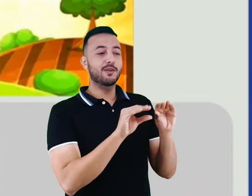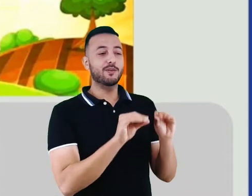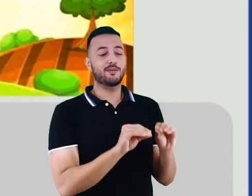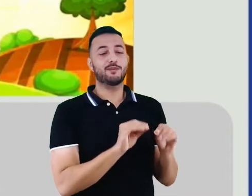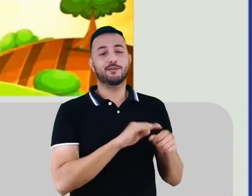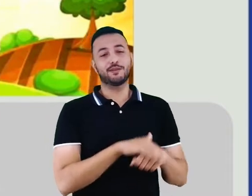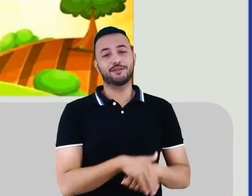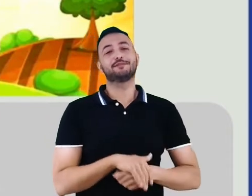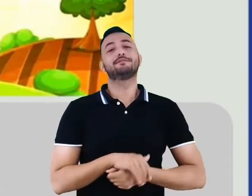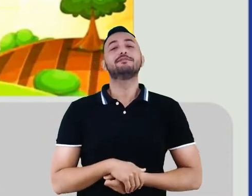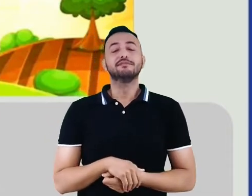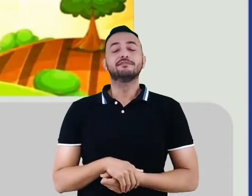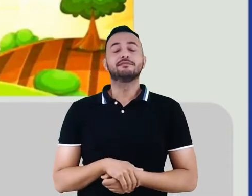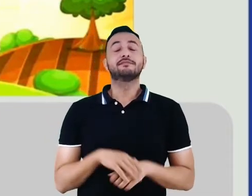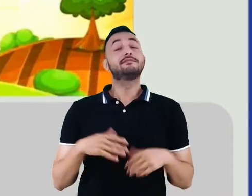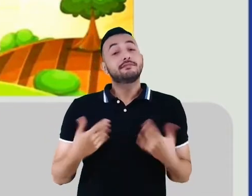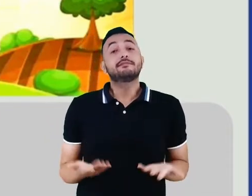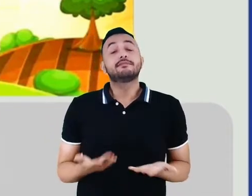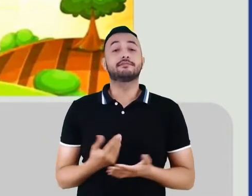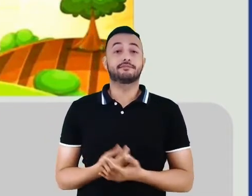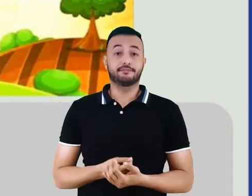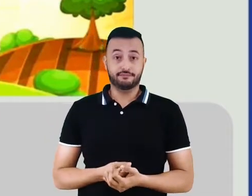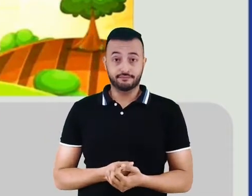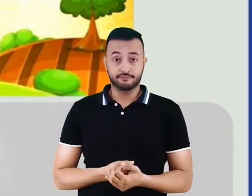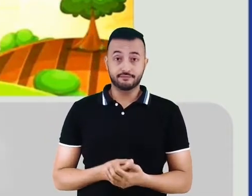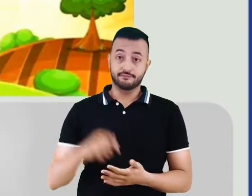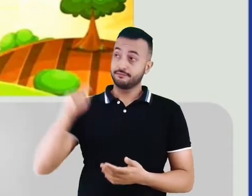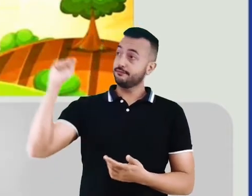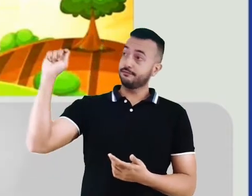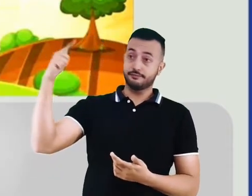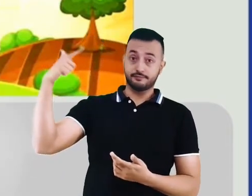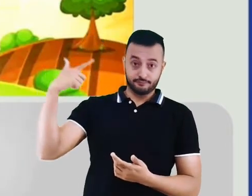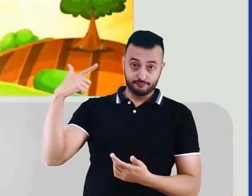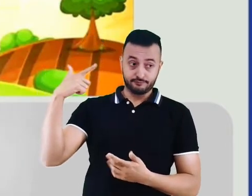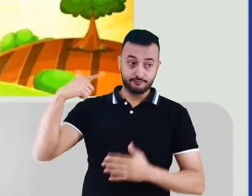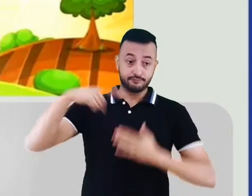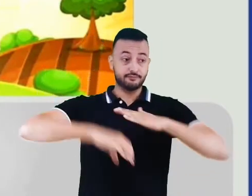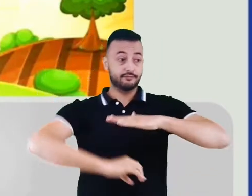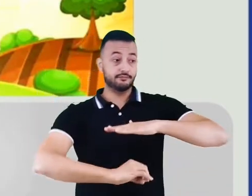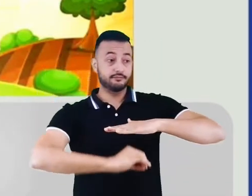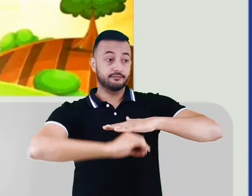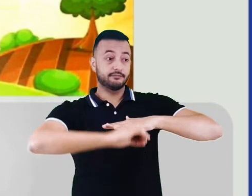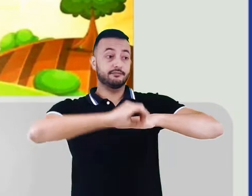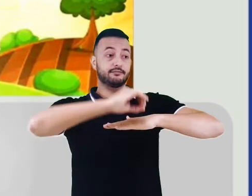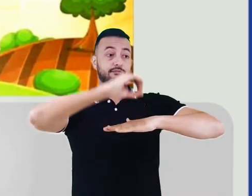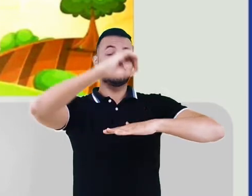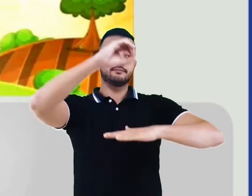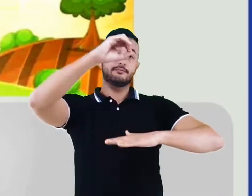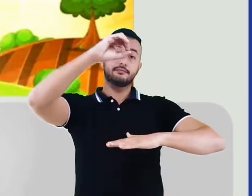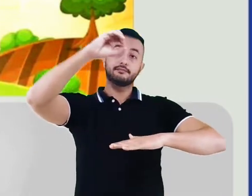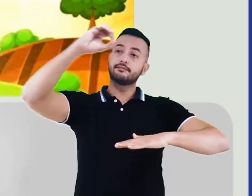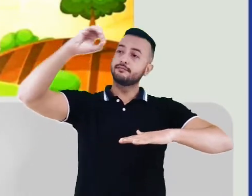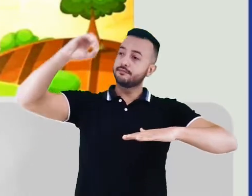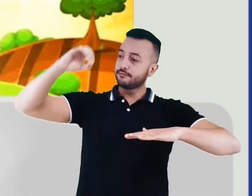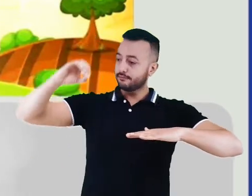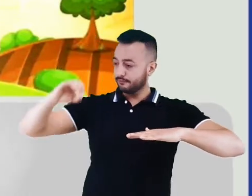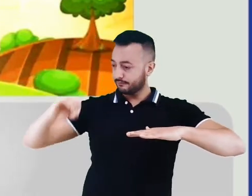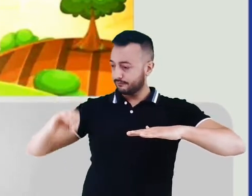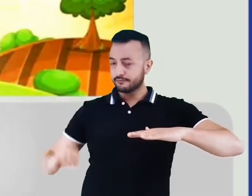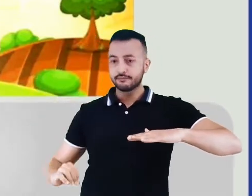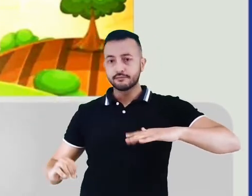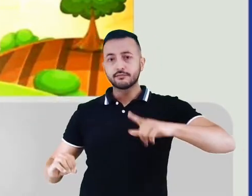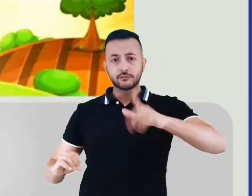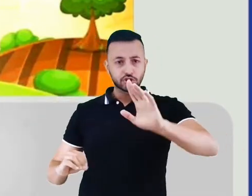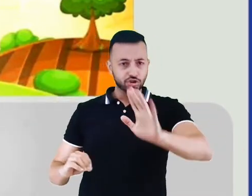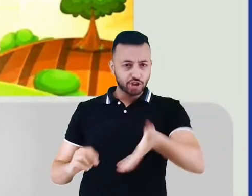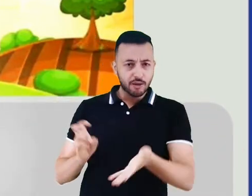noite. Então, pessoal, o Sol, ele nasce e o sol ele se põe. Quem aqui já acordou